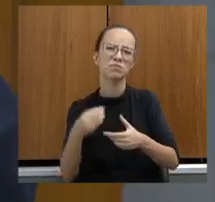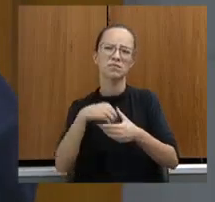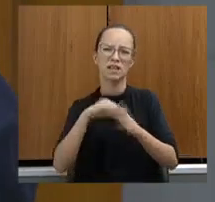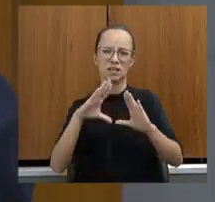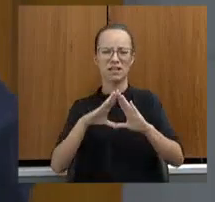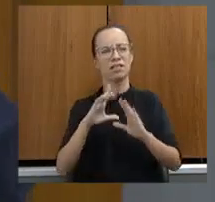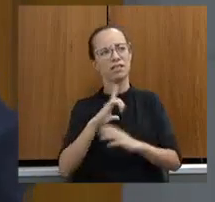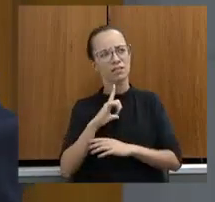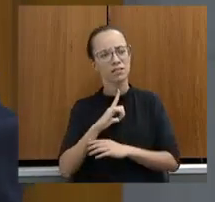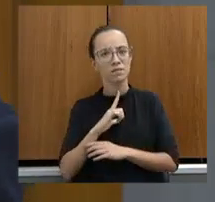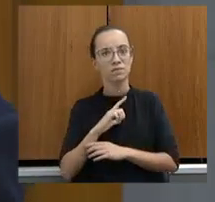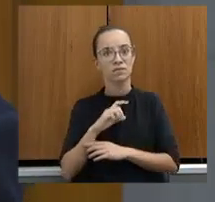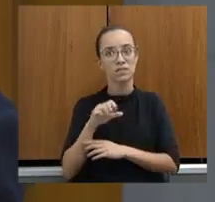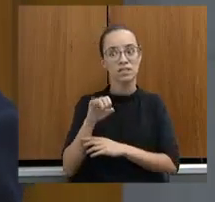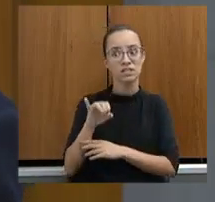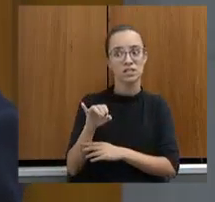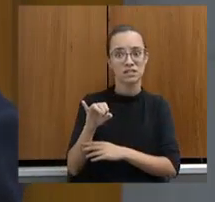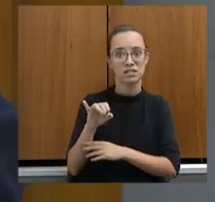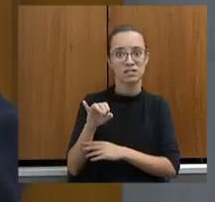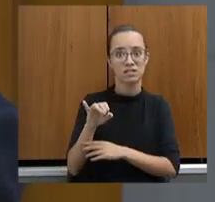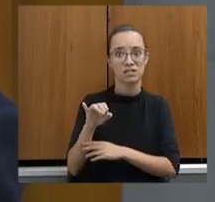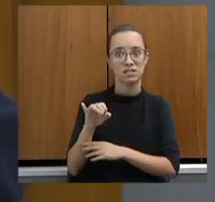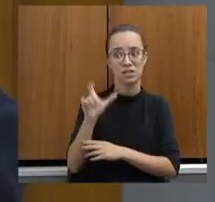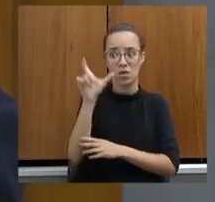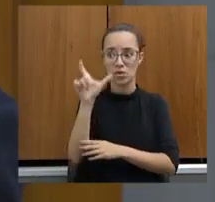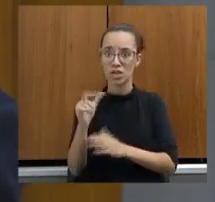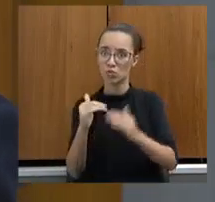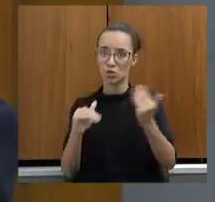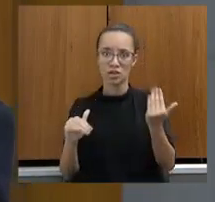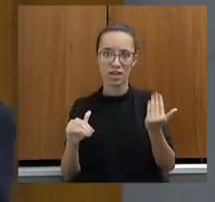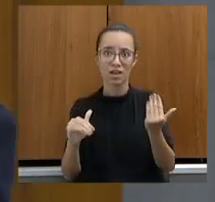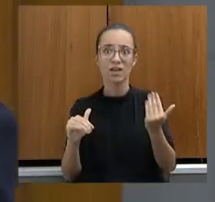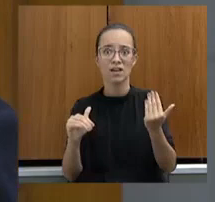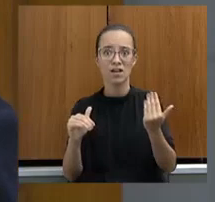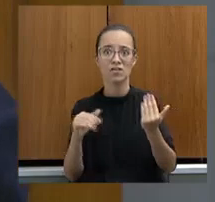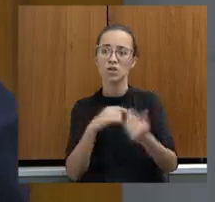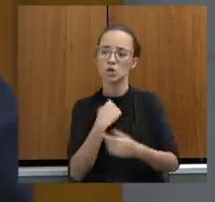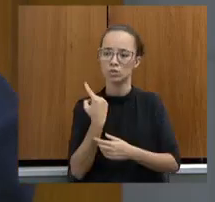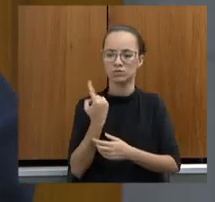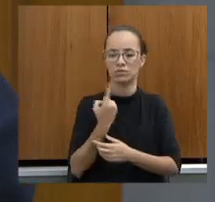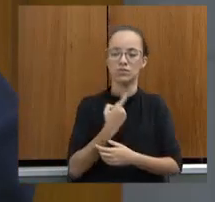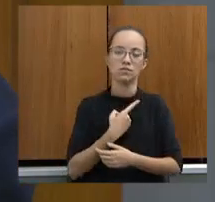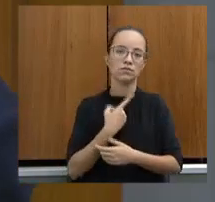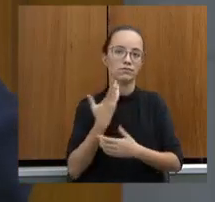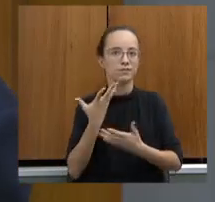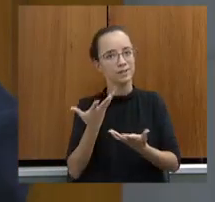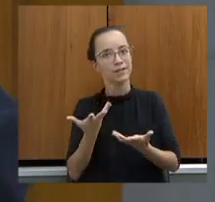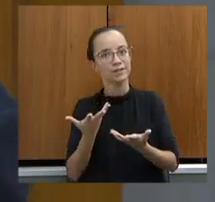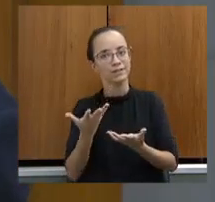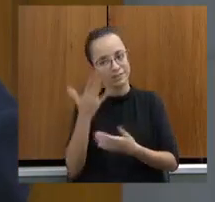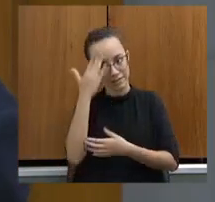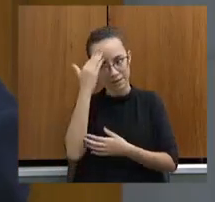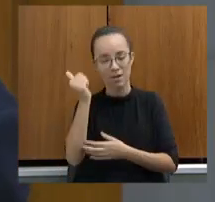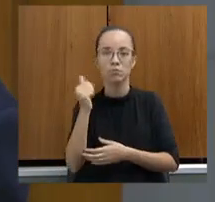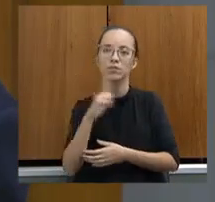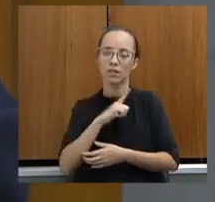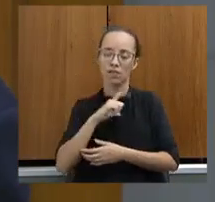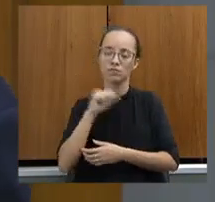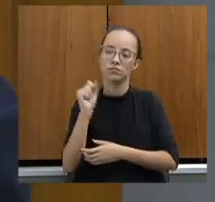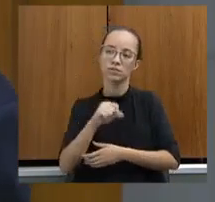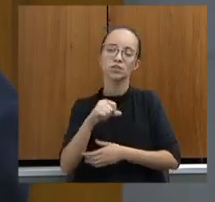isso quem falar que o vereador teve facilidade aqui nós estamos sendo injusto conosco mesmo ele teve muita dificuldade